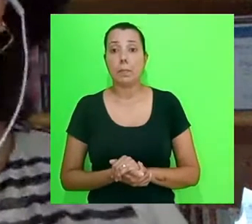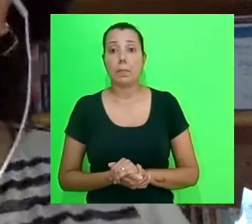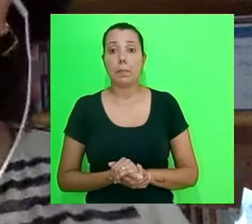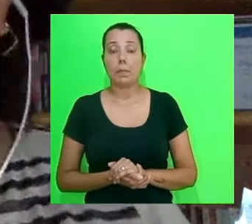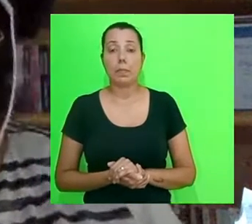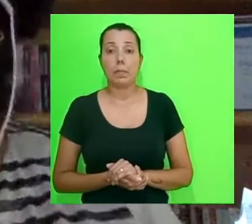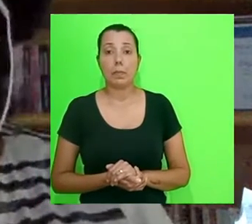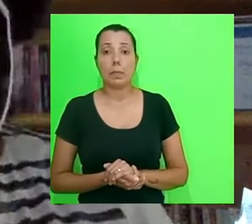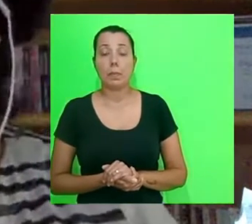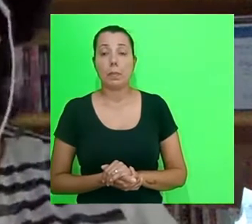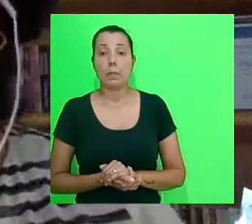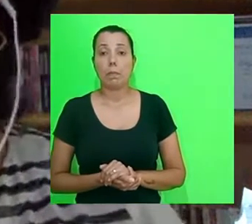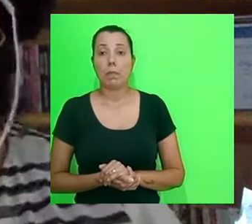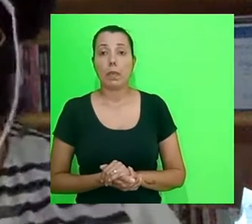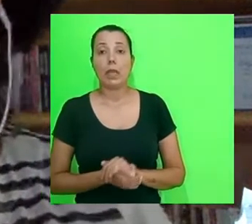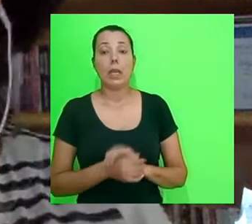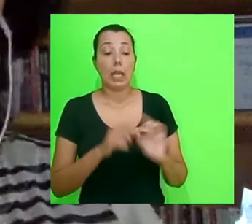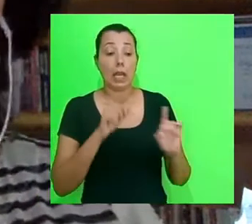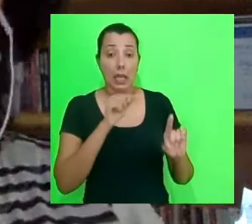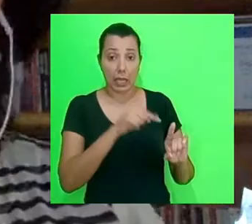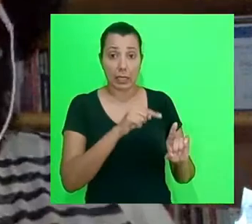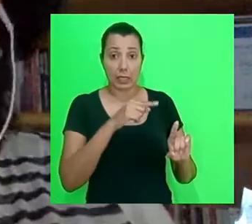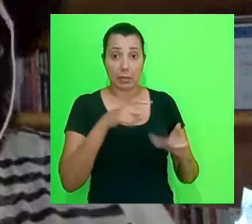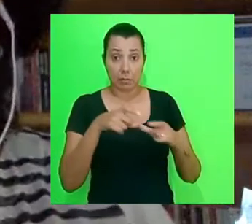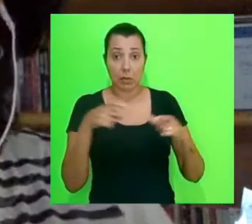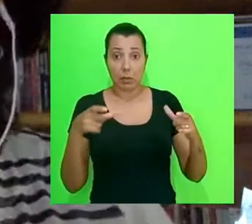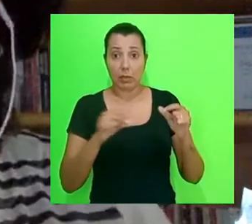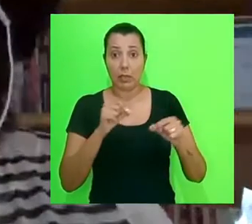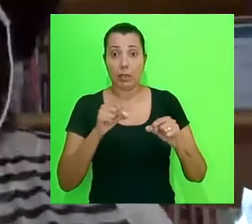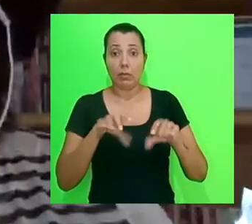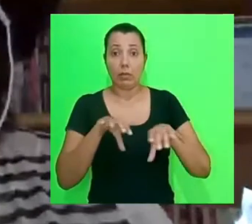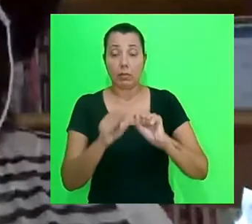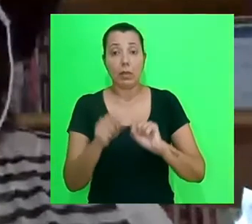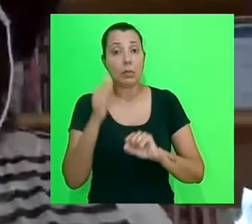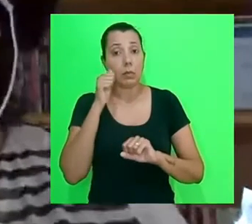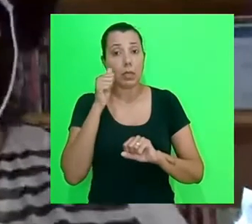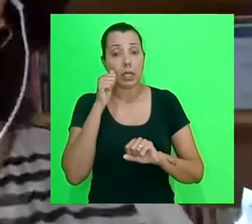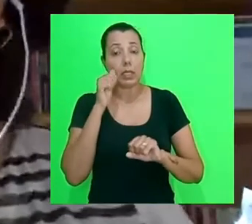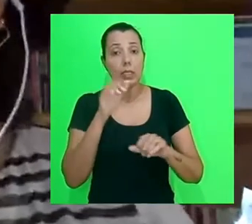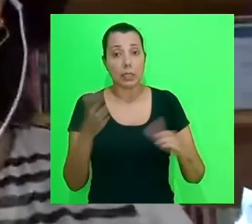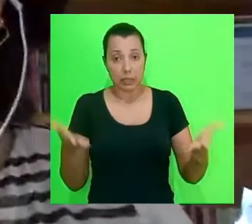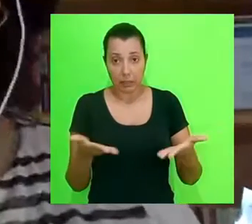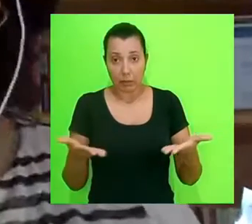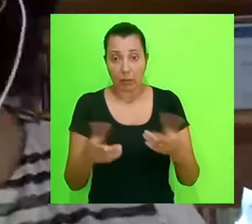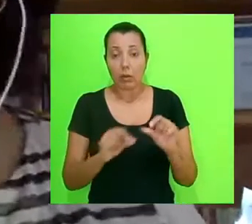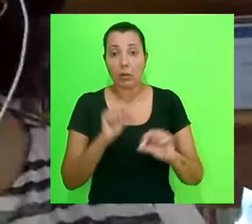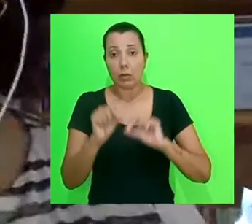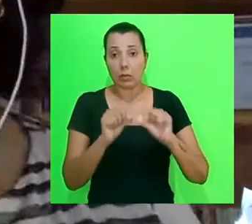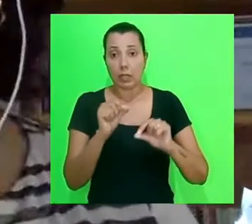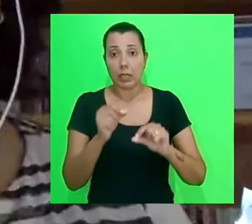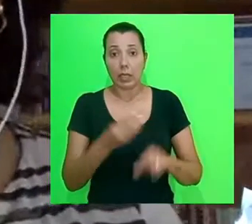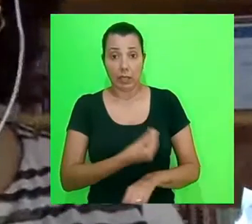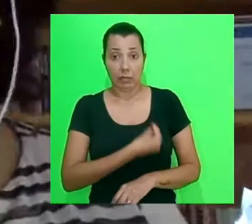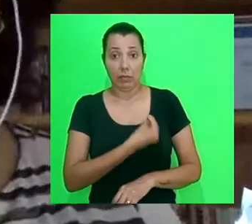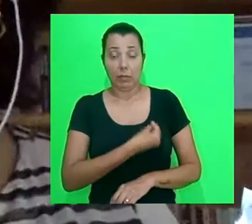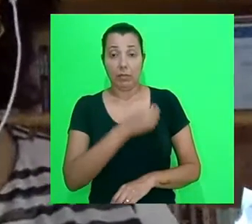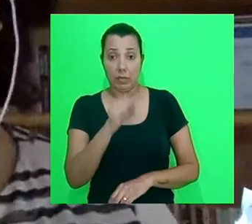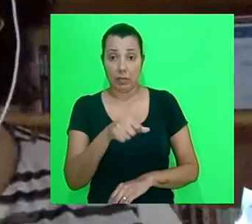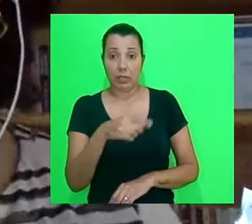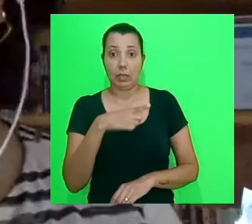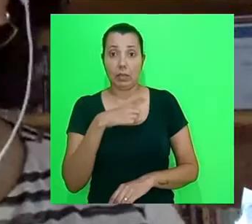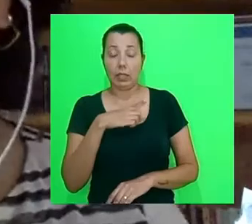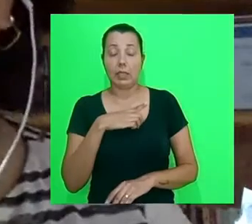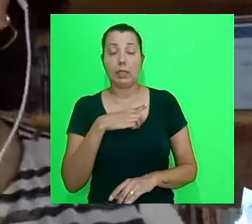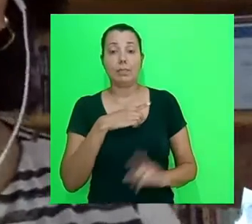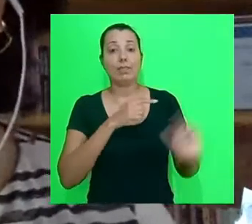são monoparentais e com a mulher como chefe de família. Então, assim, ela não tem como garantir a sobrevivência dos seus